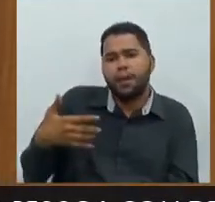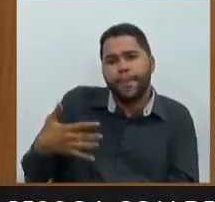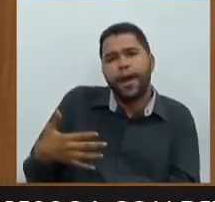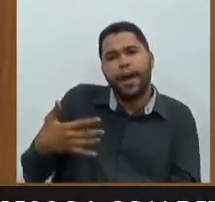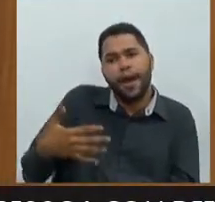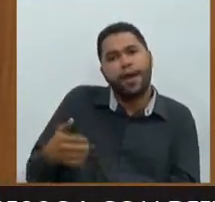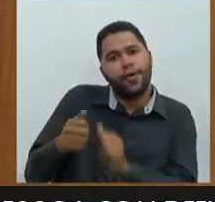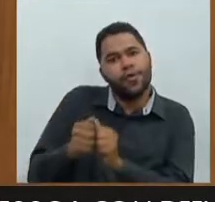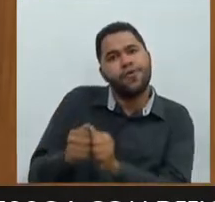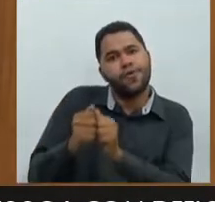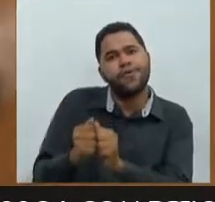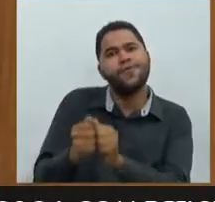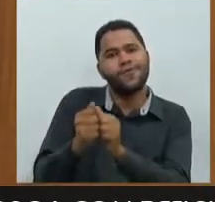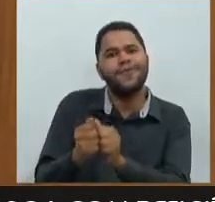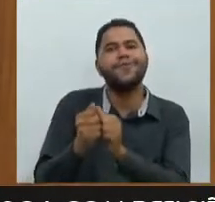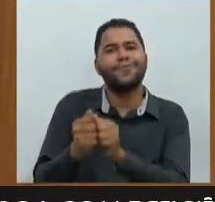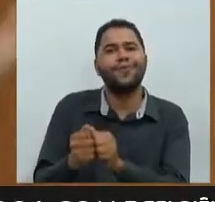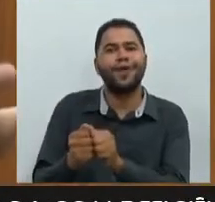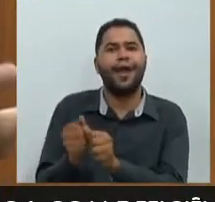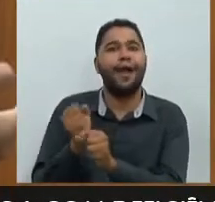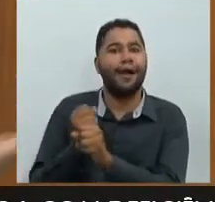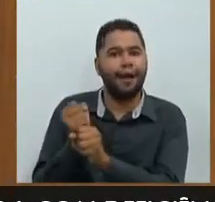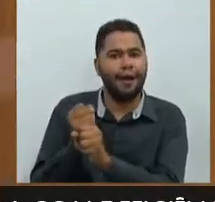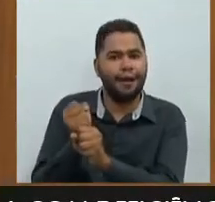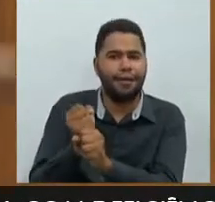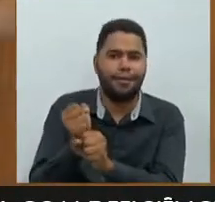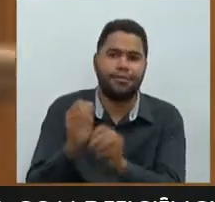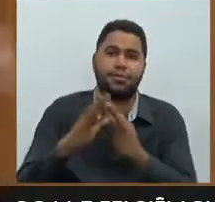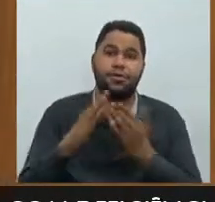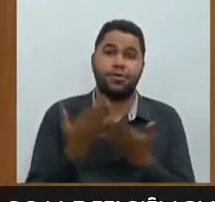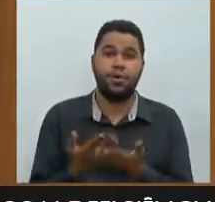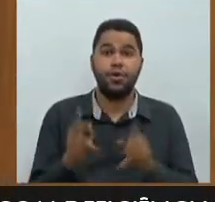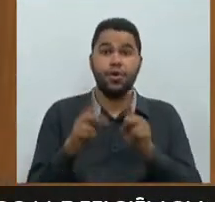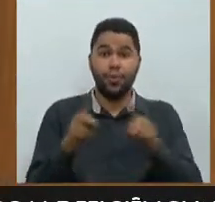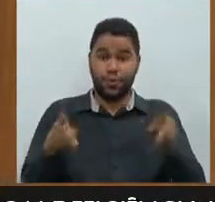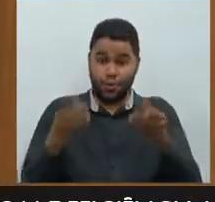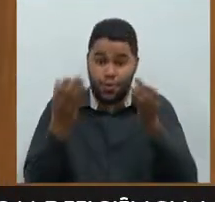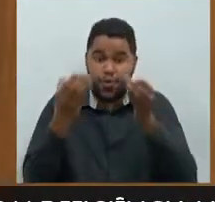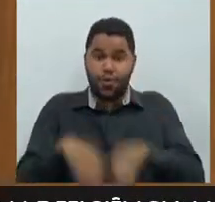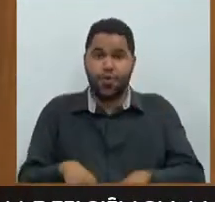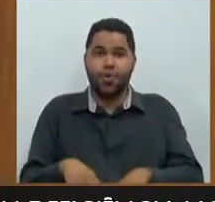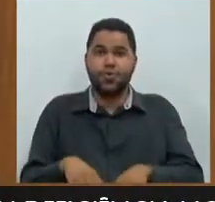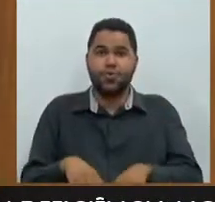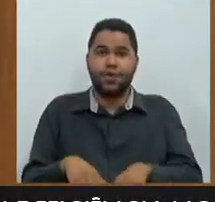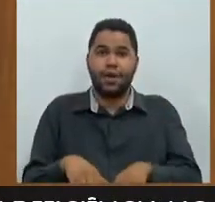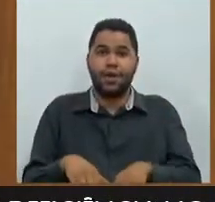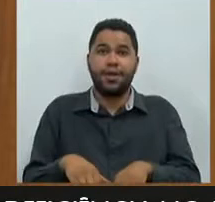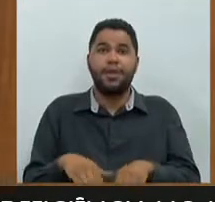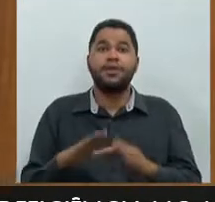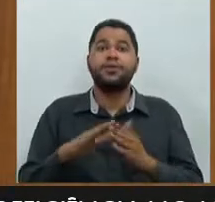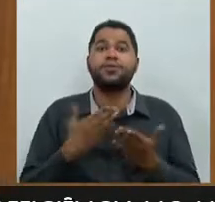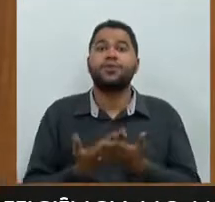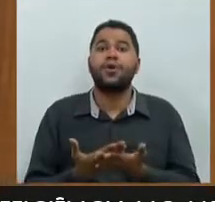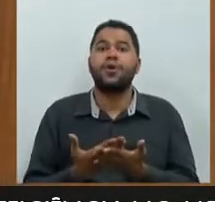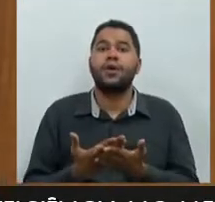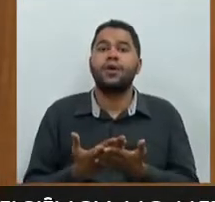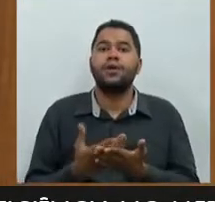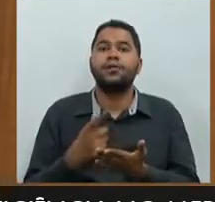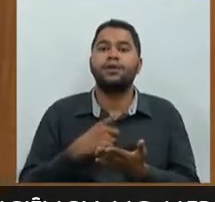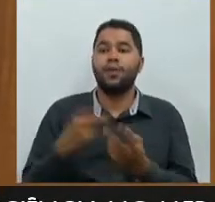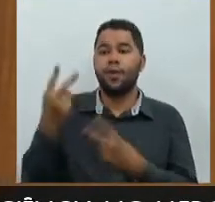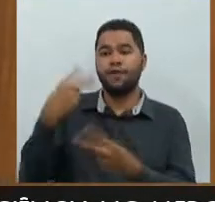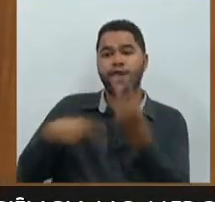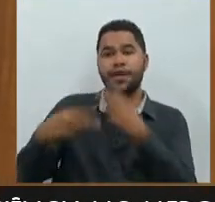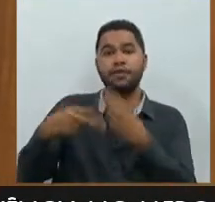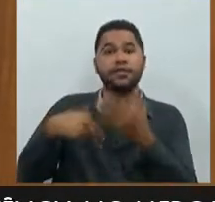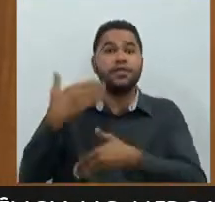esse aluno, por estar na escola todos os anos. Além disso, o professor que é concursado, que é efetivo na escola, ele passa por uma avaliação de